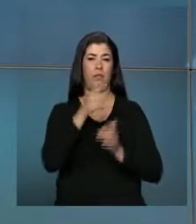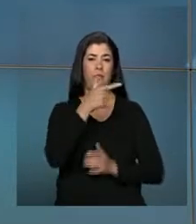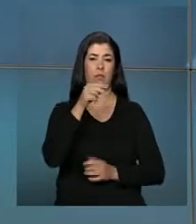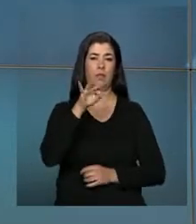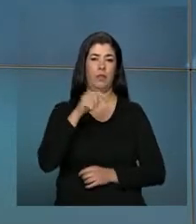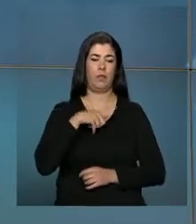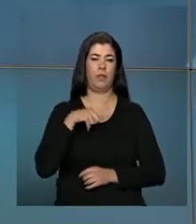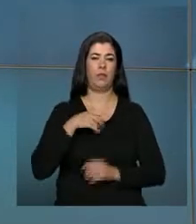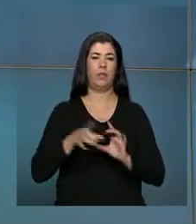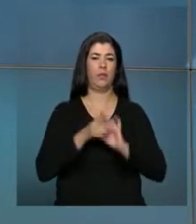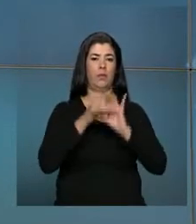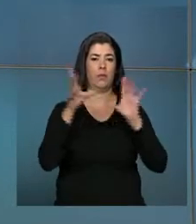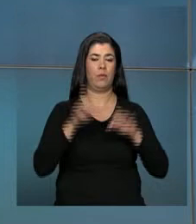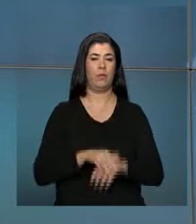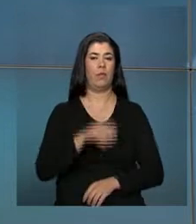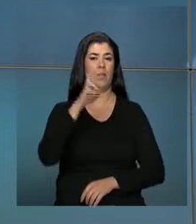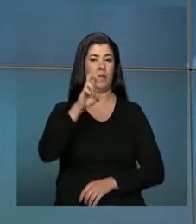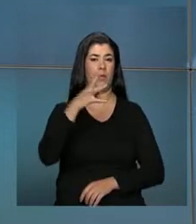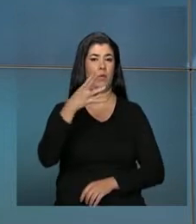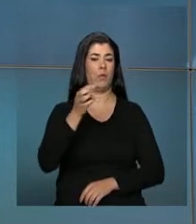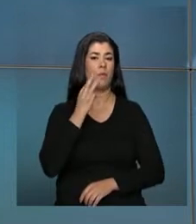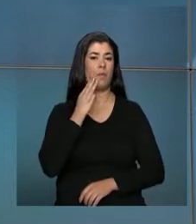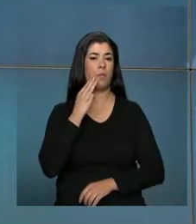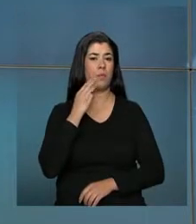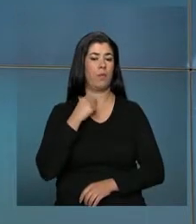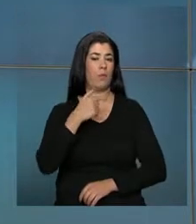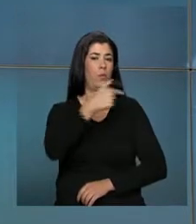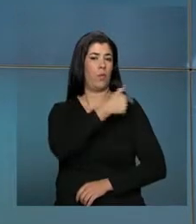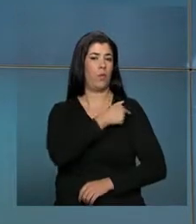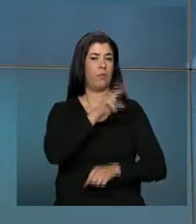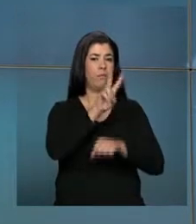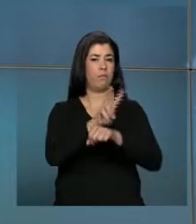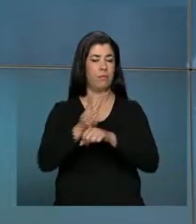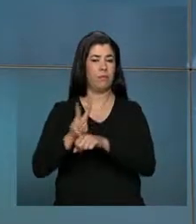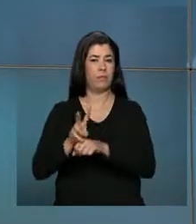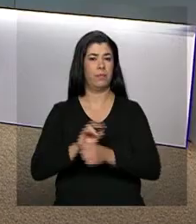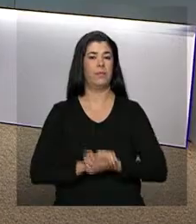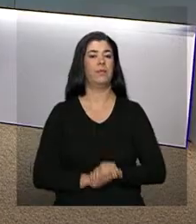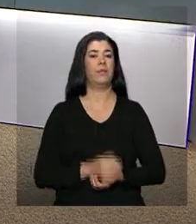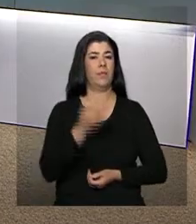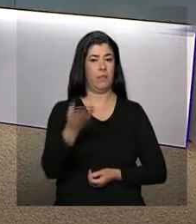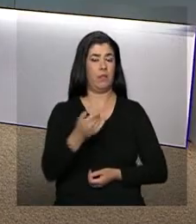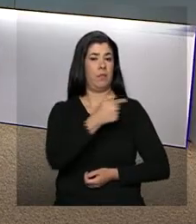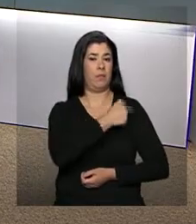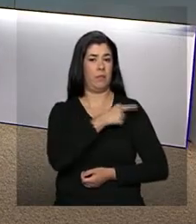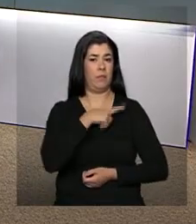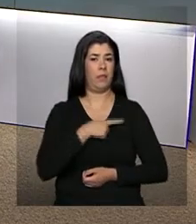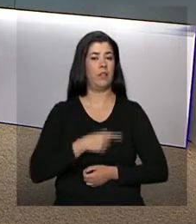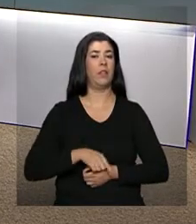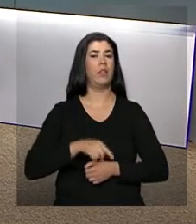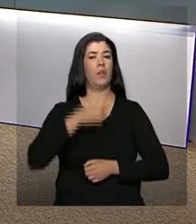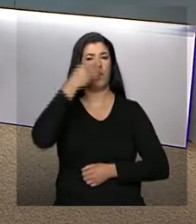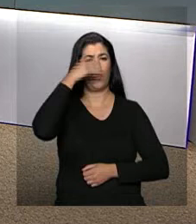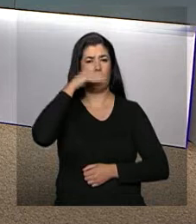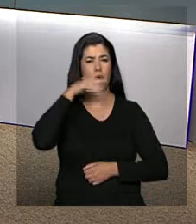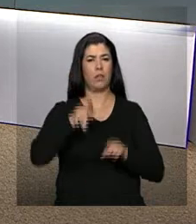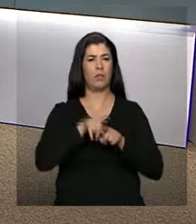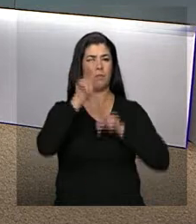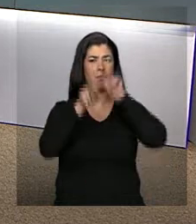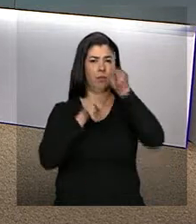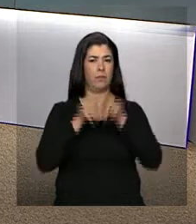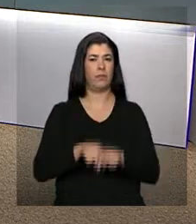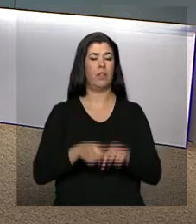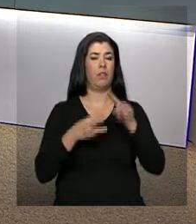maio. Serão disponibilizadas 54 milhões de doses para imunização. A vacina contra a gripe protegerá a